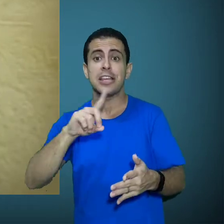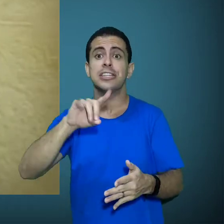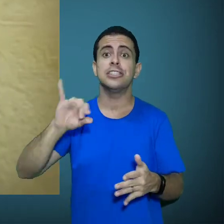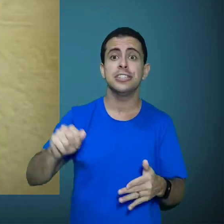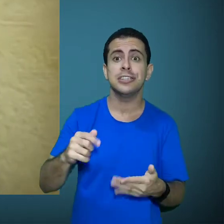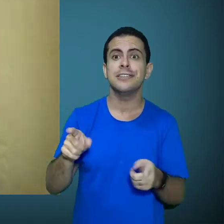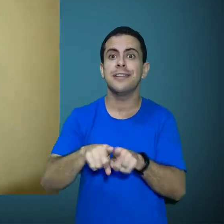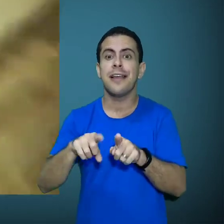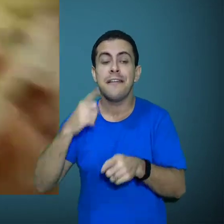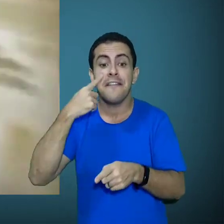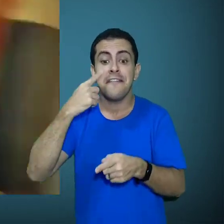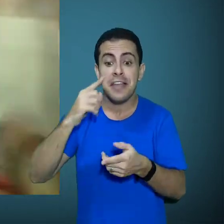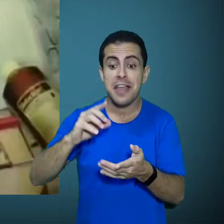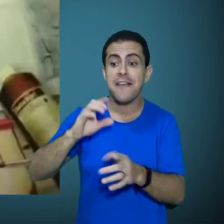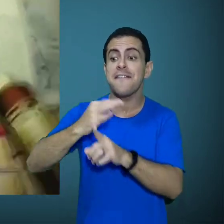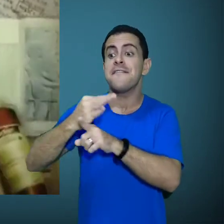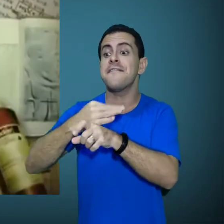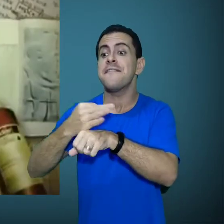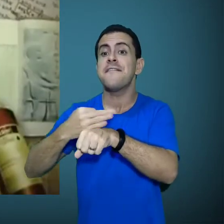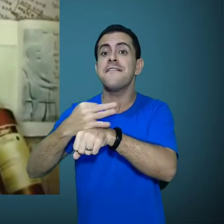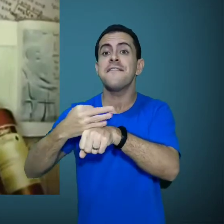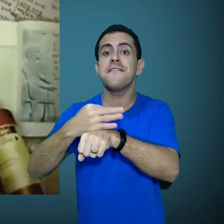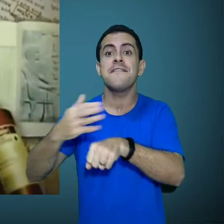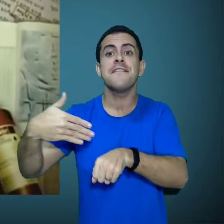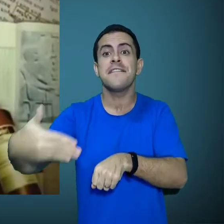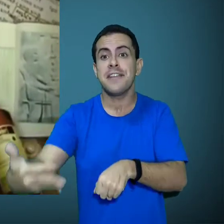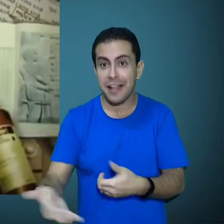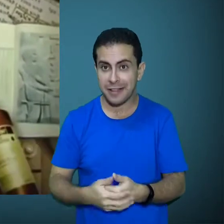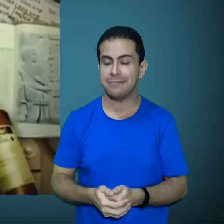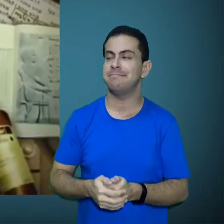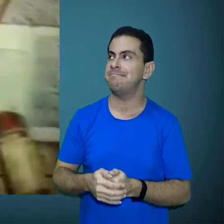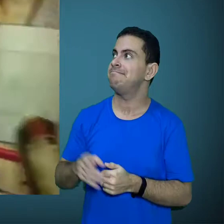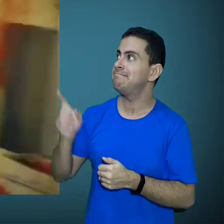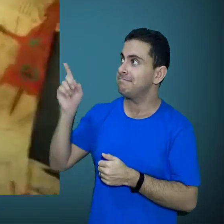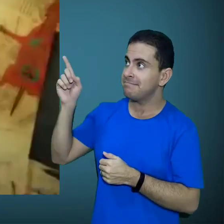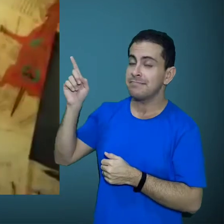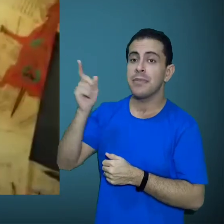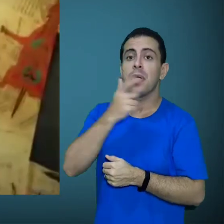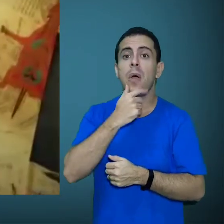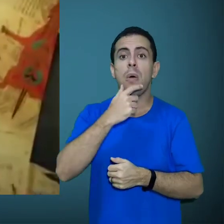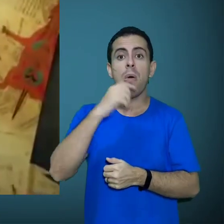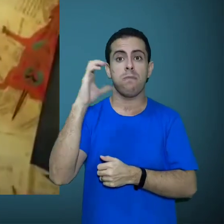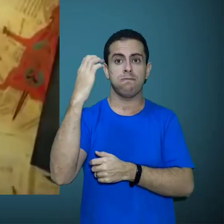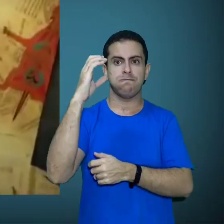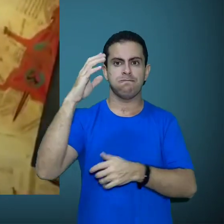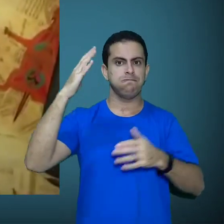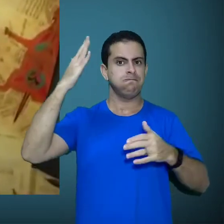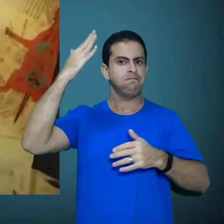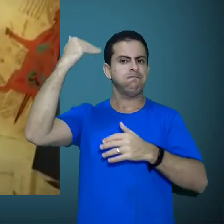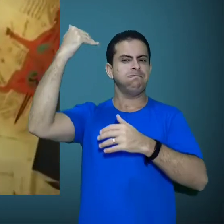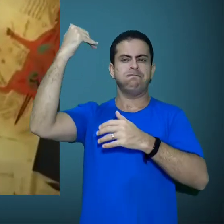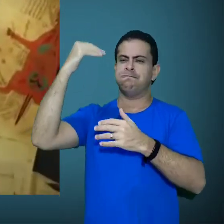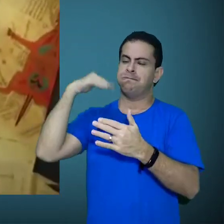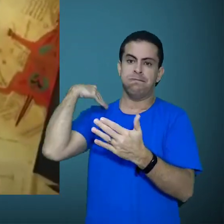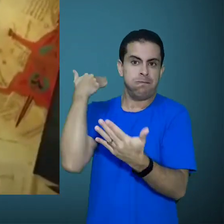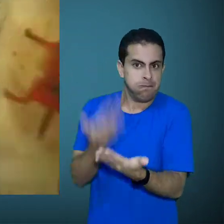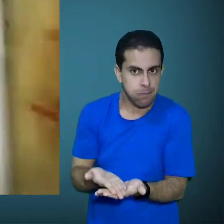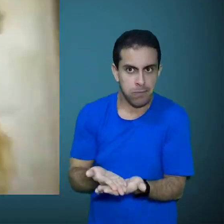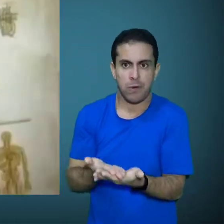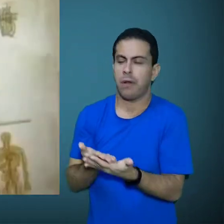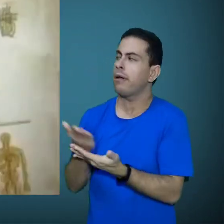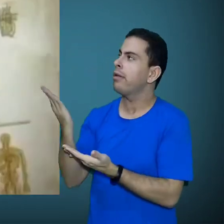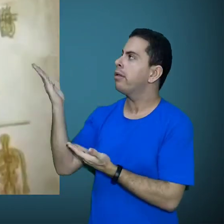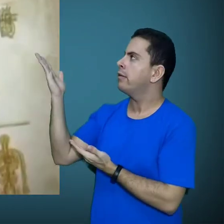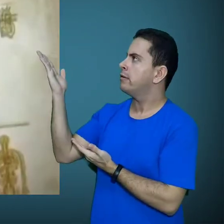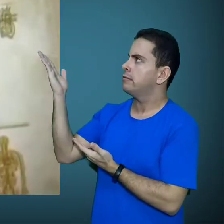ver quando começam as férias. Dentre todos os cientistas do Império Egípcio, um ganhou destaque e é